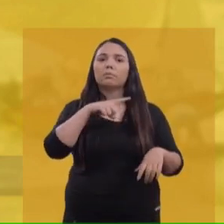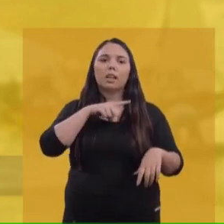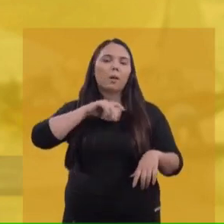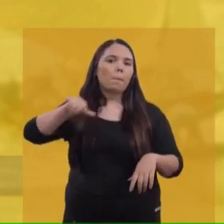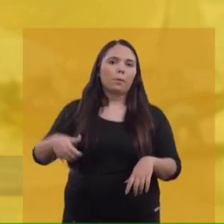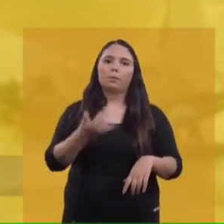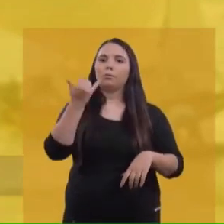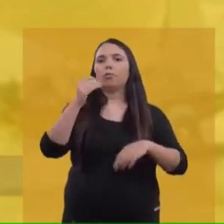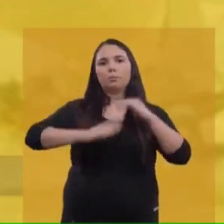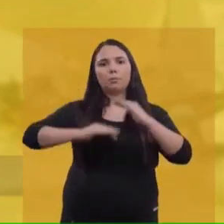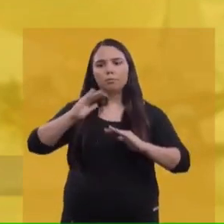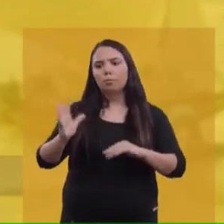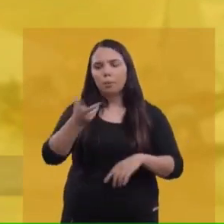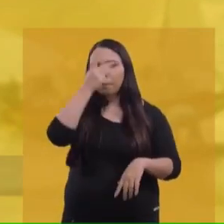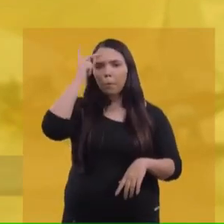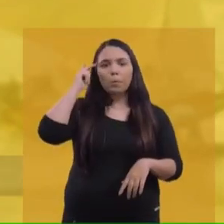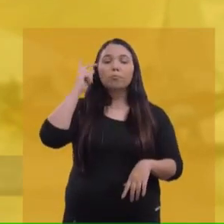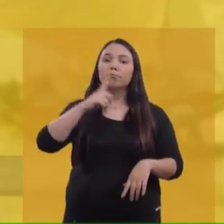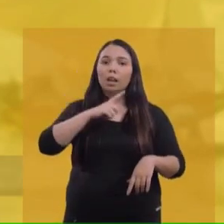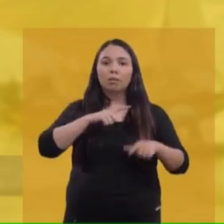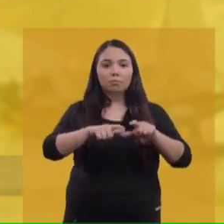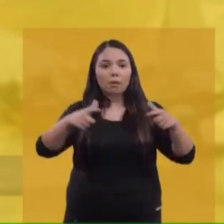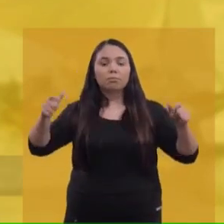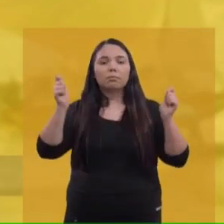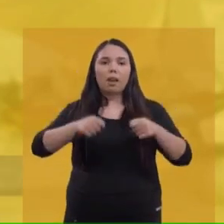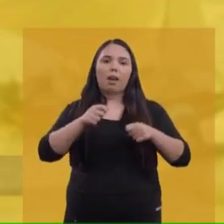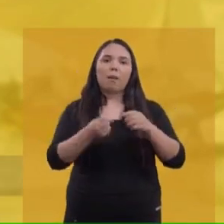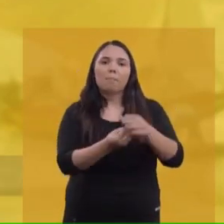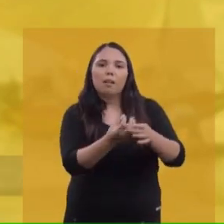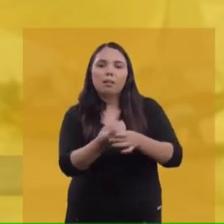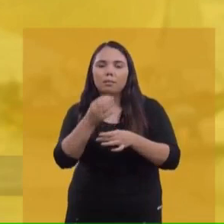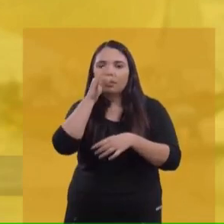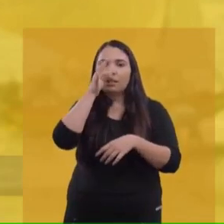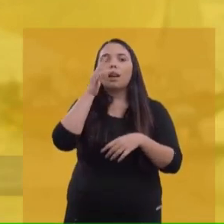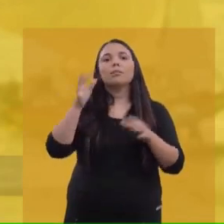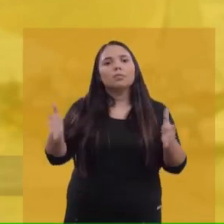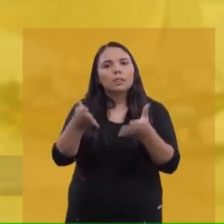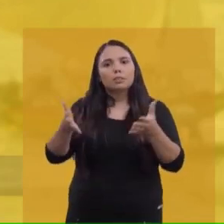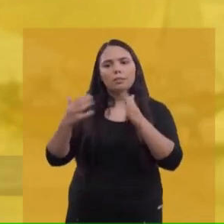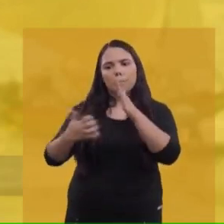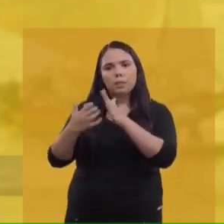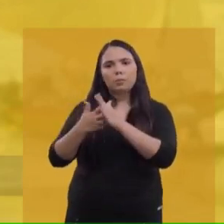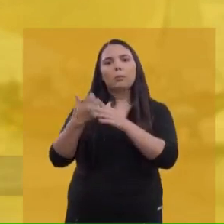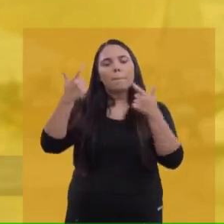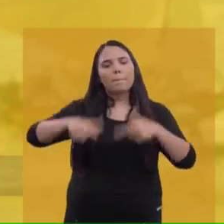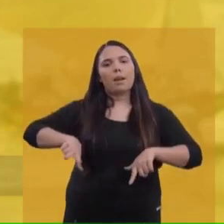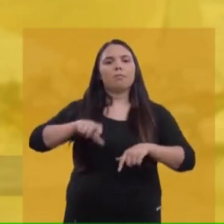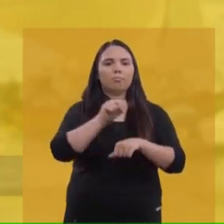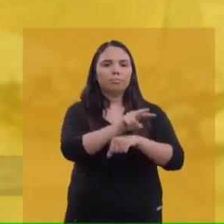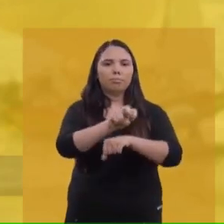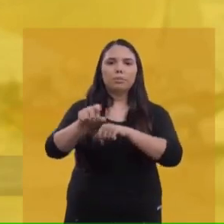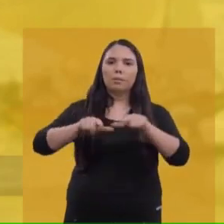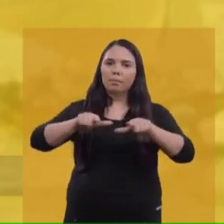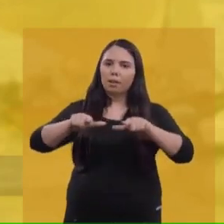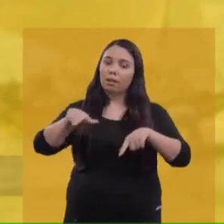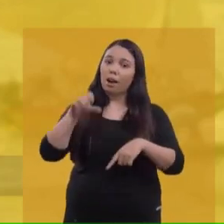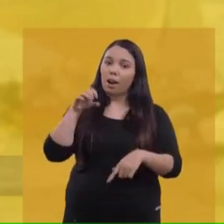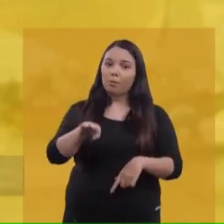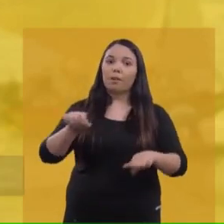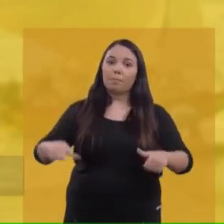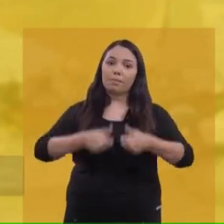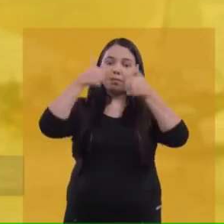são oportunidades profissionais para a nossa gente. Temos um grande território para plantar e vamos incentivar os empreendedores a gerarem milhares